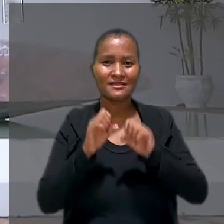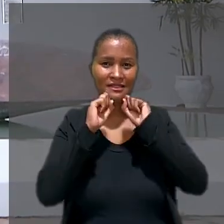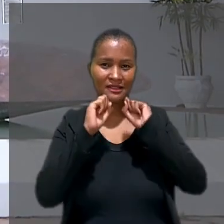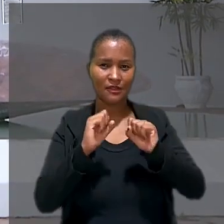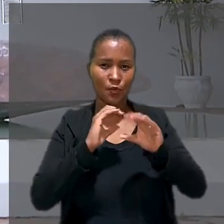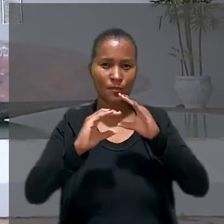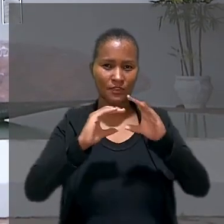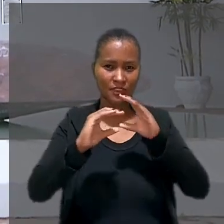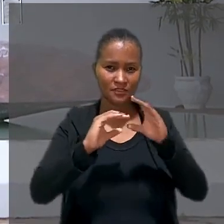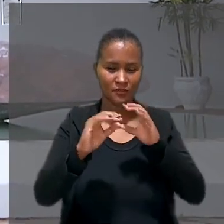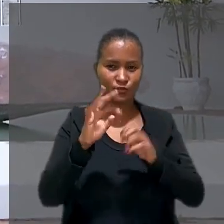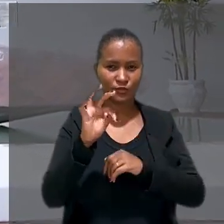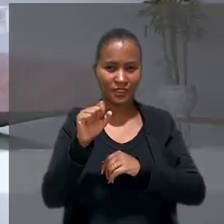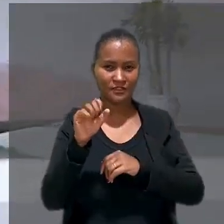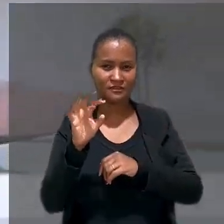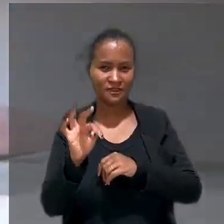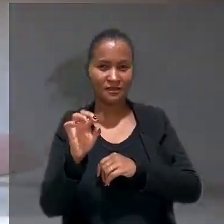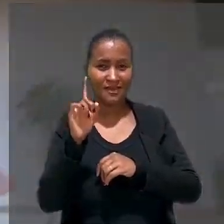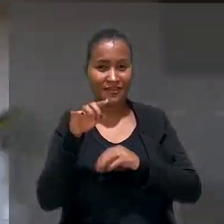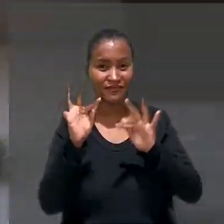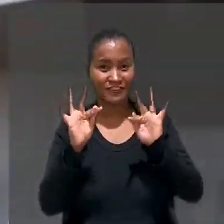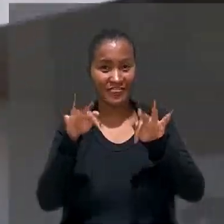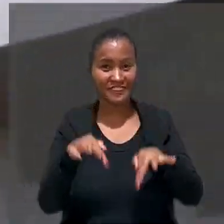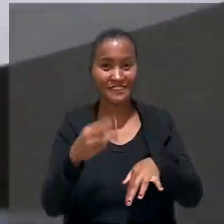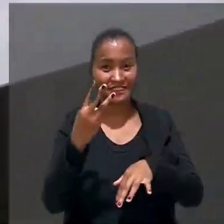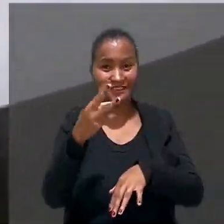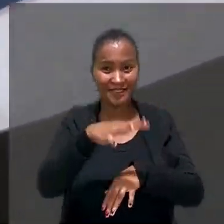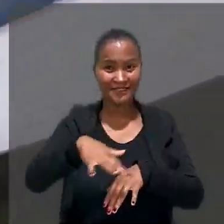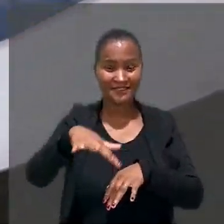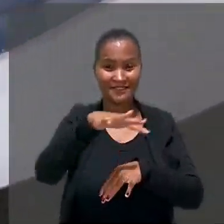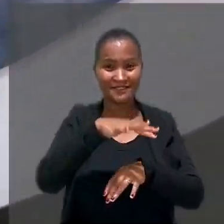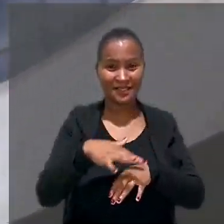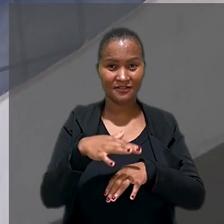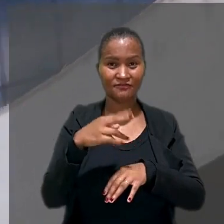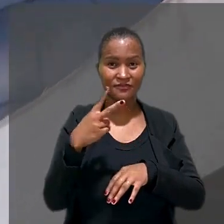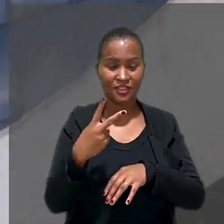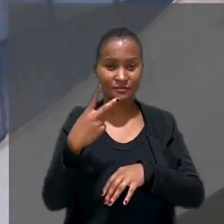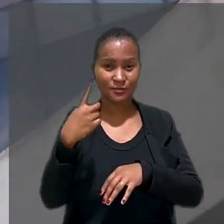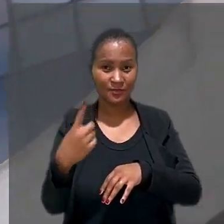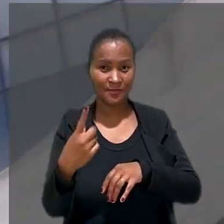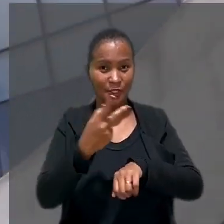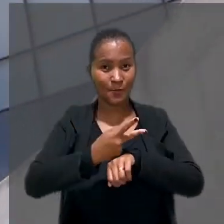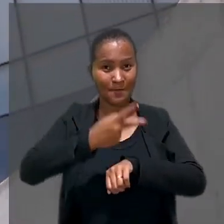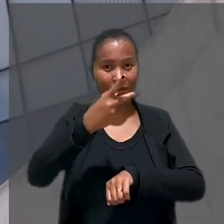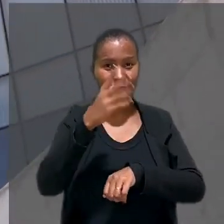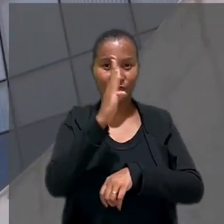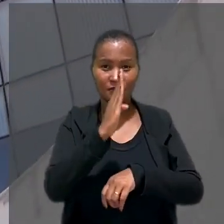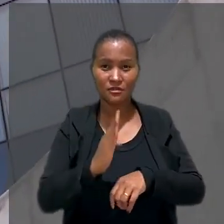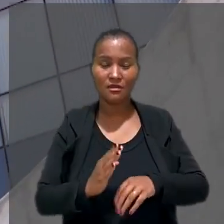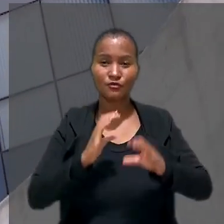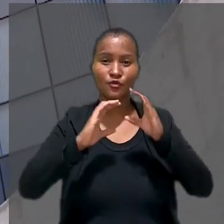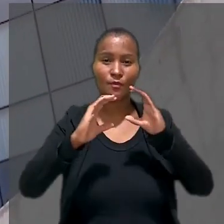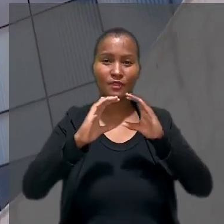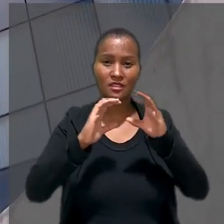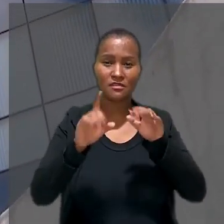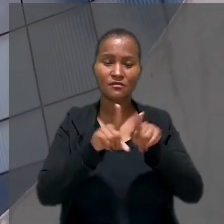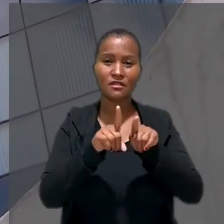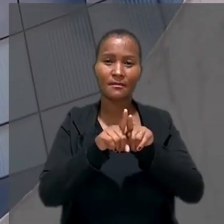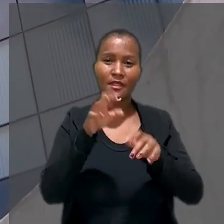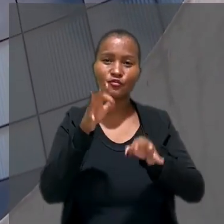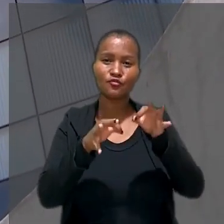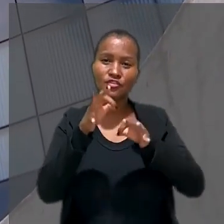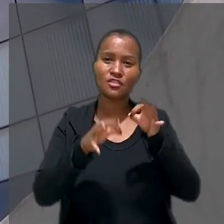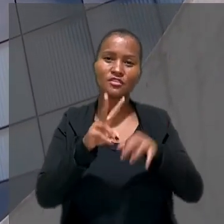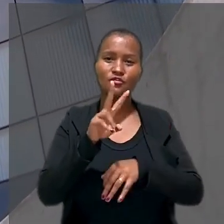A Secretaria de Comunicação do TST é finalista em 3 categorias do 21º Prêmio Nacional de Comunicação